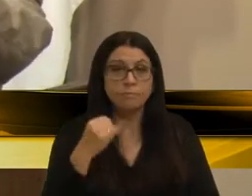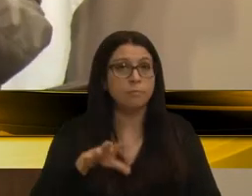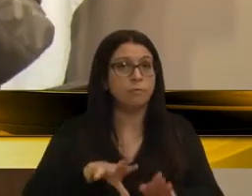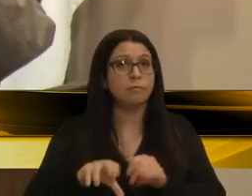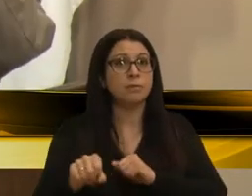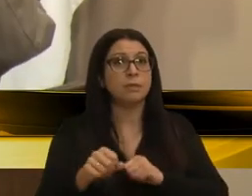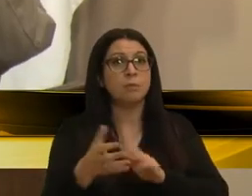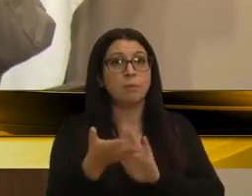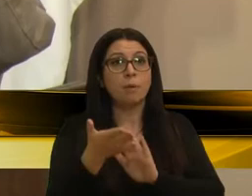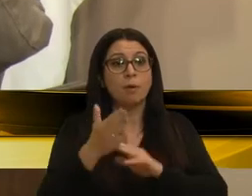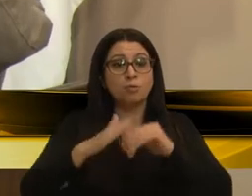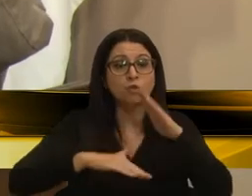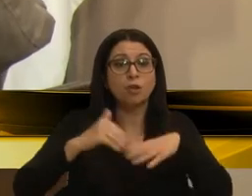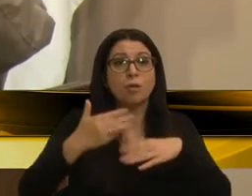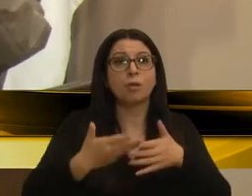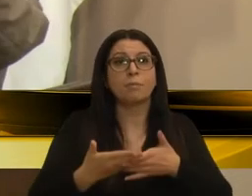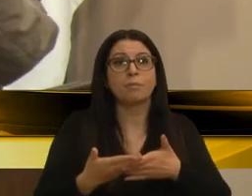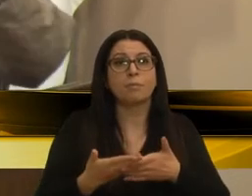mão de obra, aquela